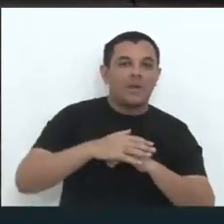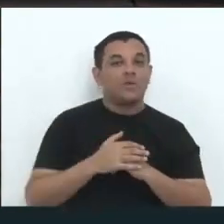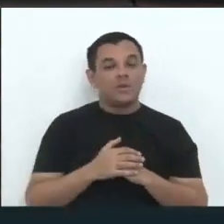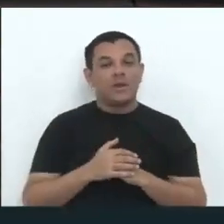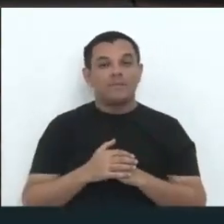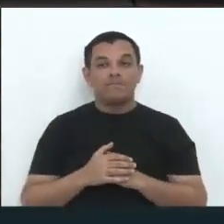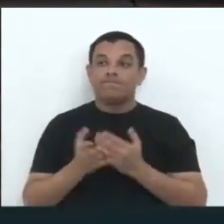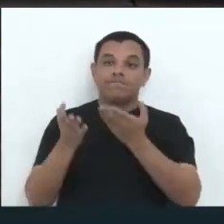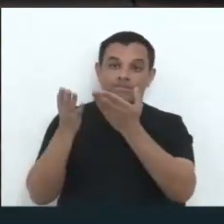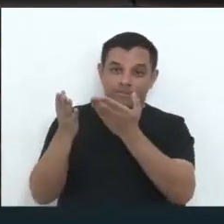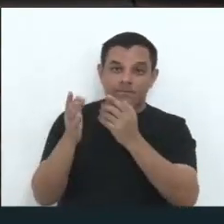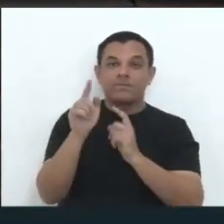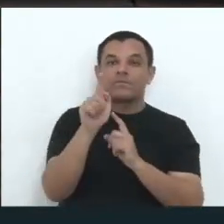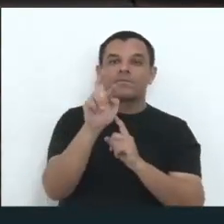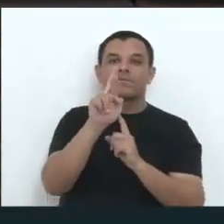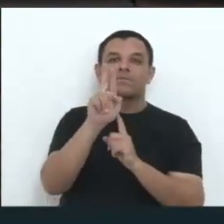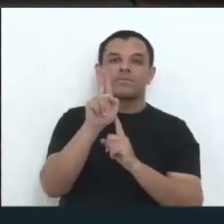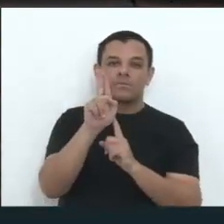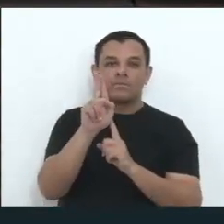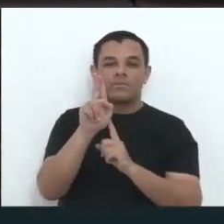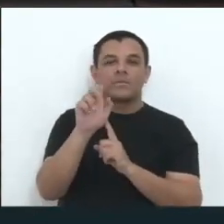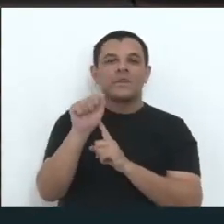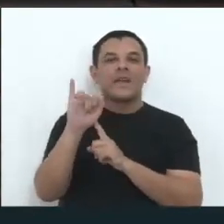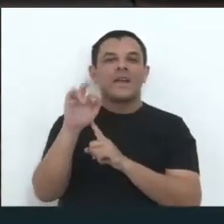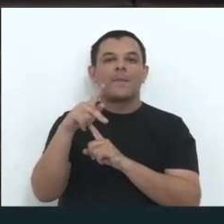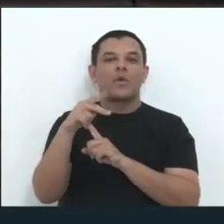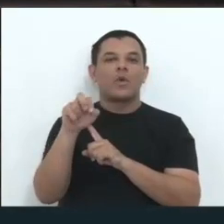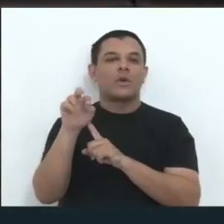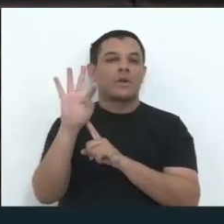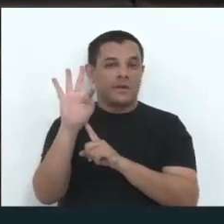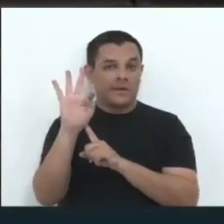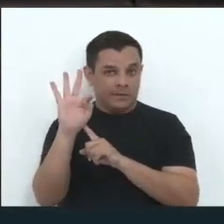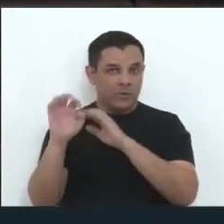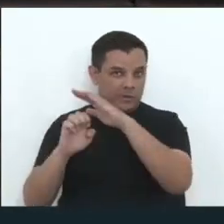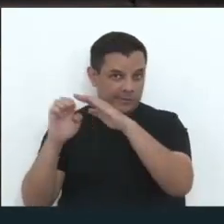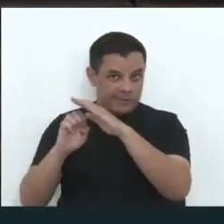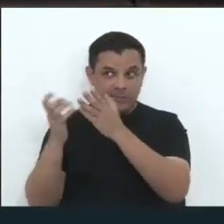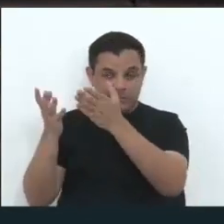com a Gru Airport, para podermos